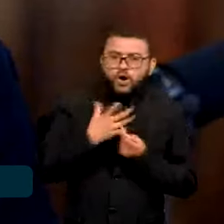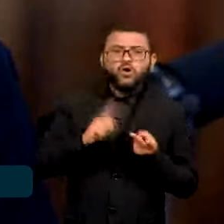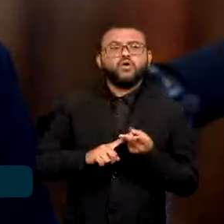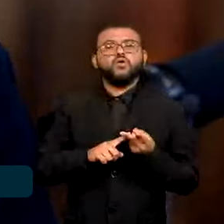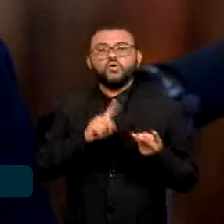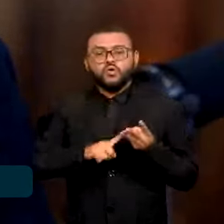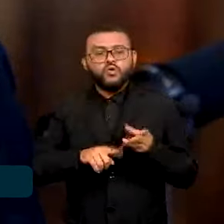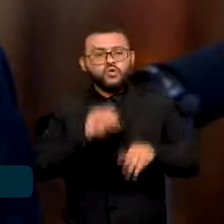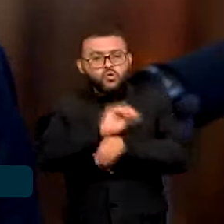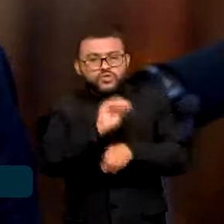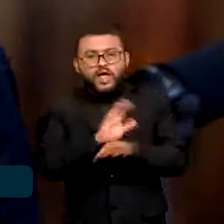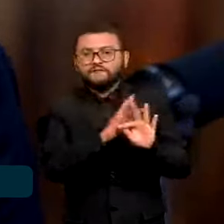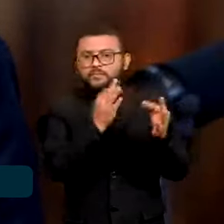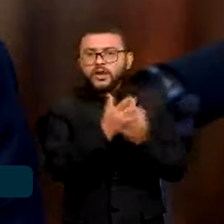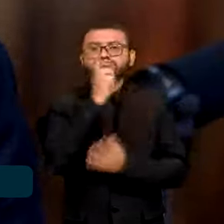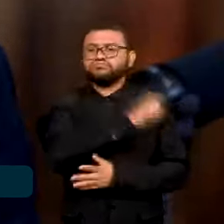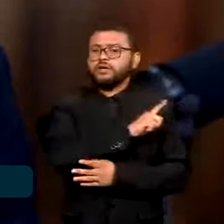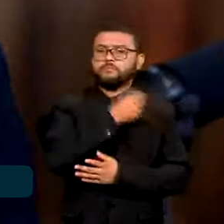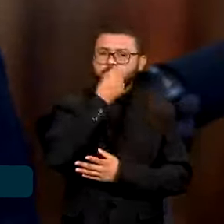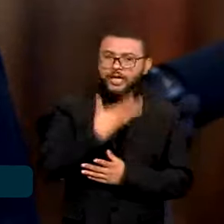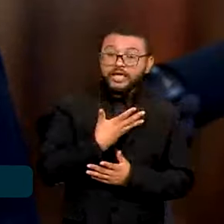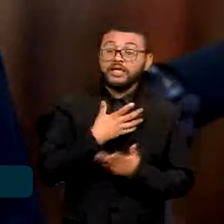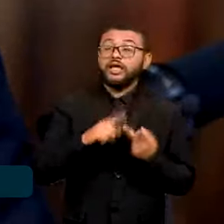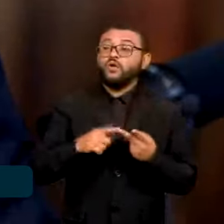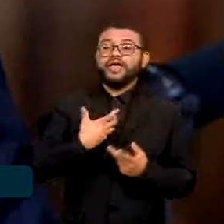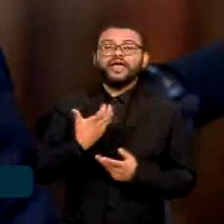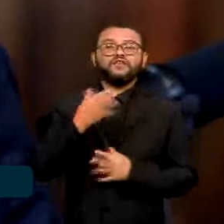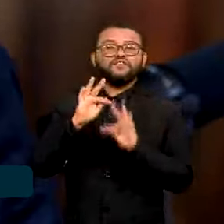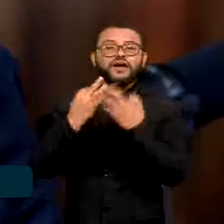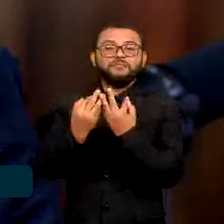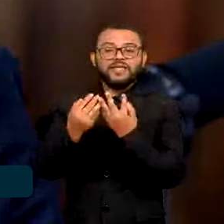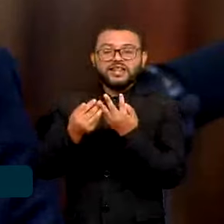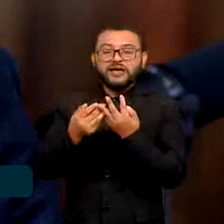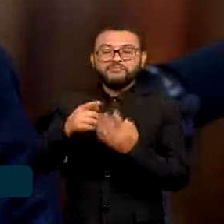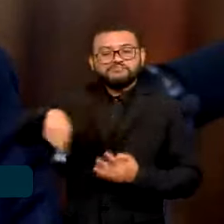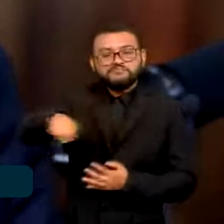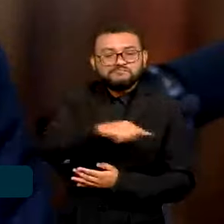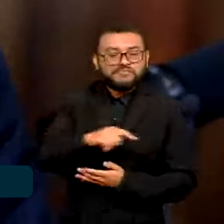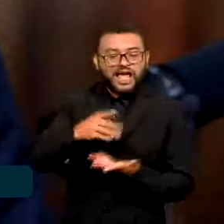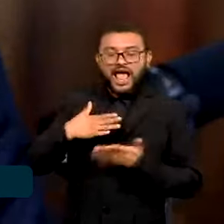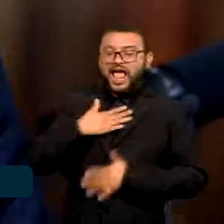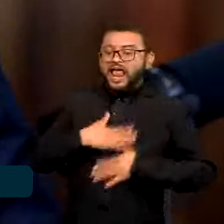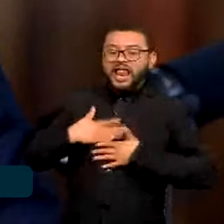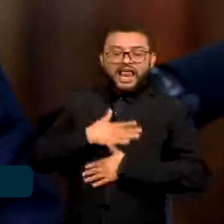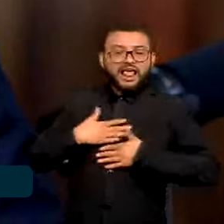família. Sabe, eu quero que a família viva em harmonia. E nós vamos construir esse país. E